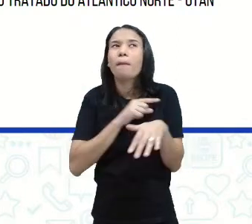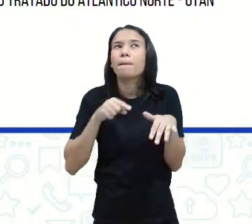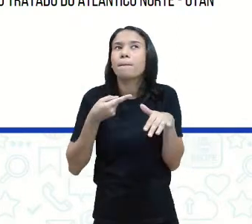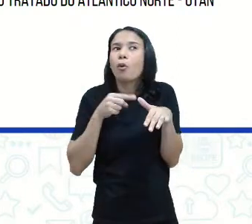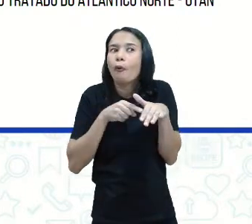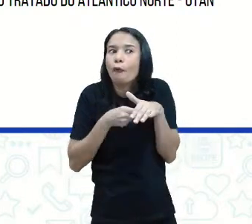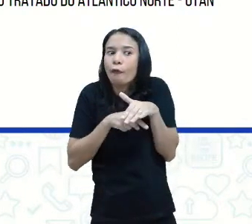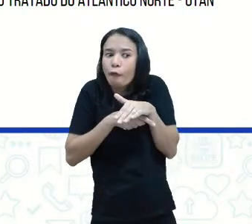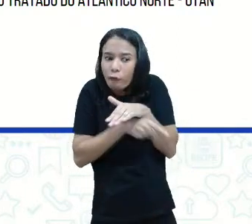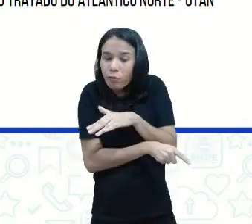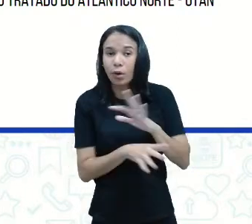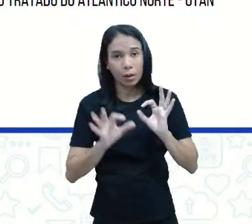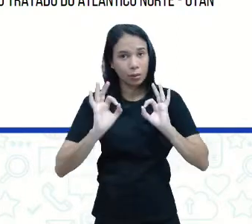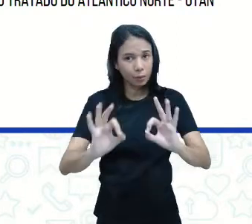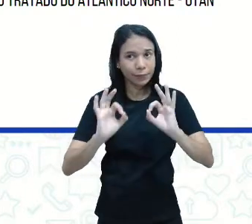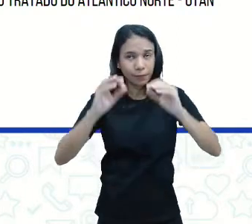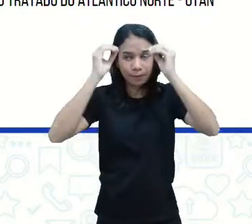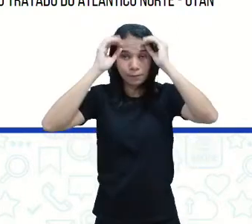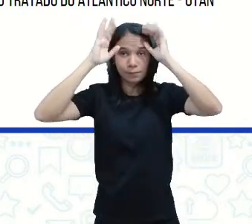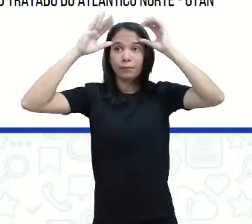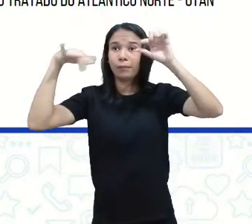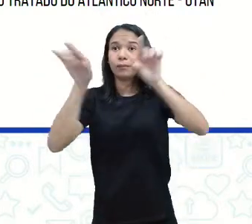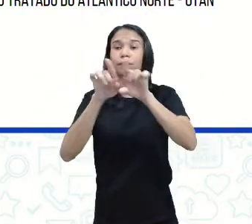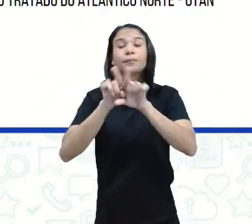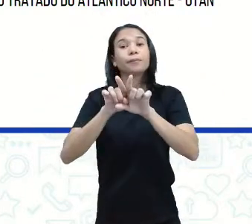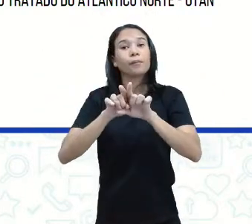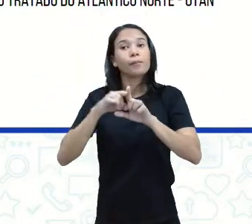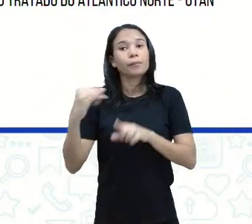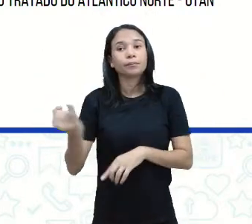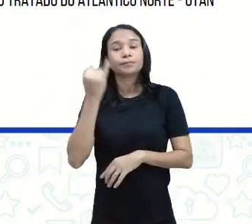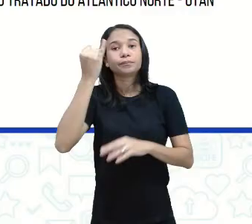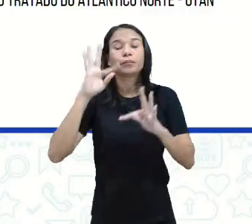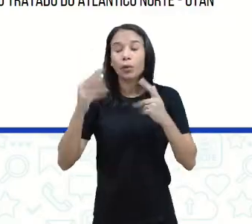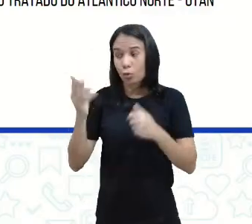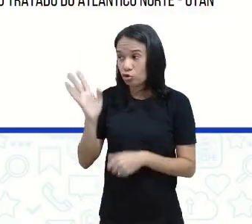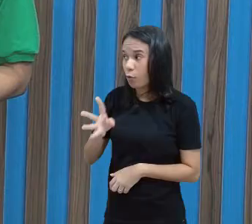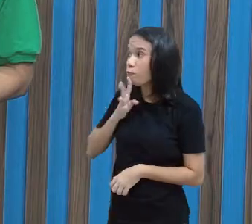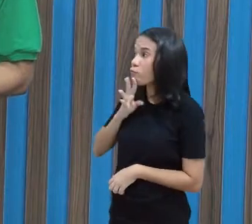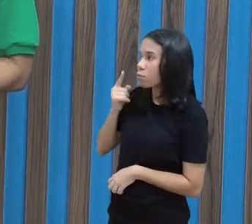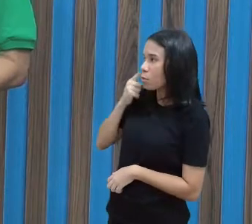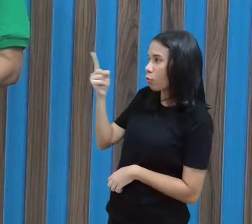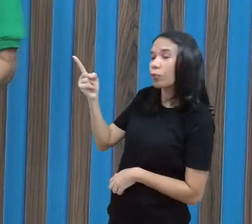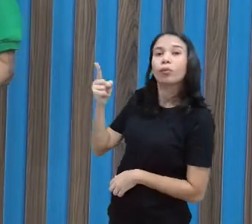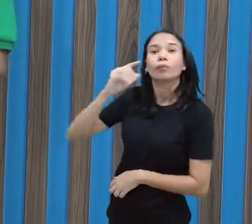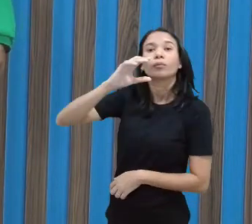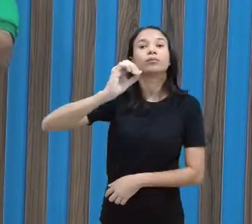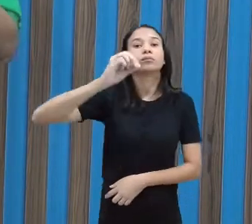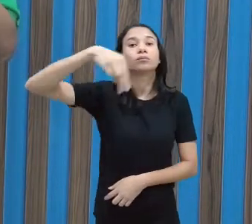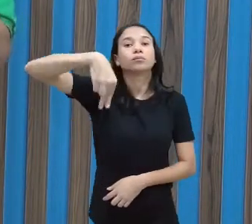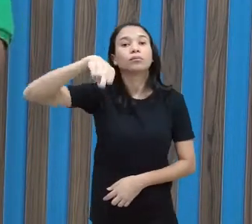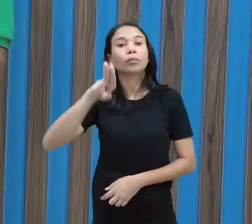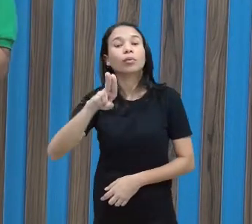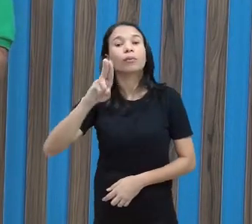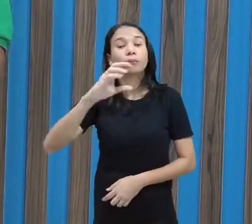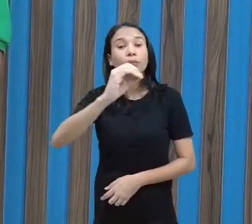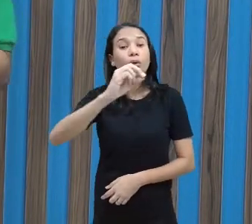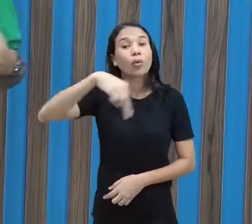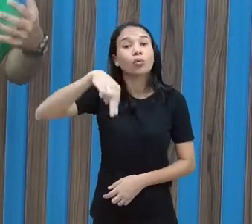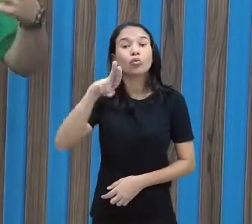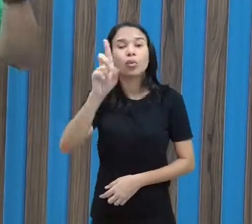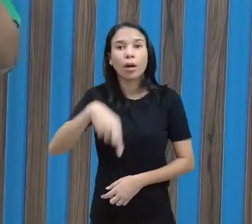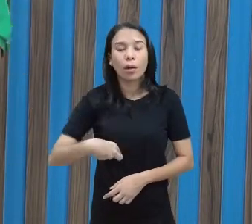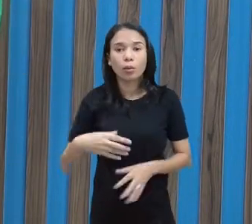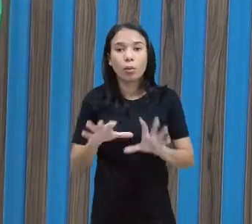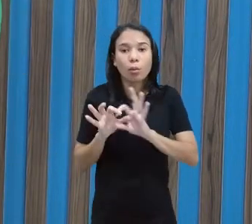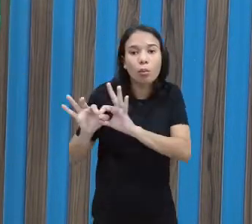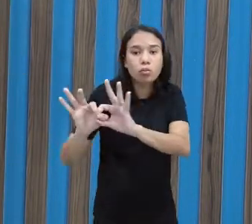mais isso aqui. Um ponto importante, todo mundo já ouviu falar na ONU. A ONU é um organismo, né, uma organização